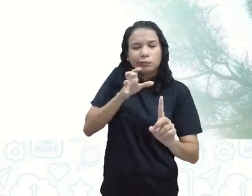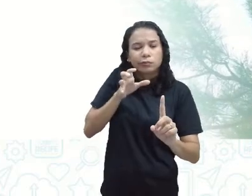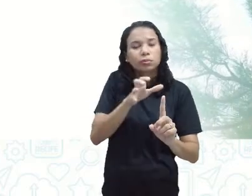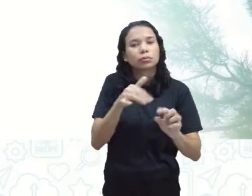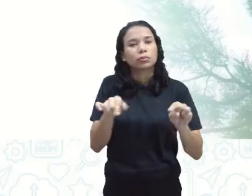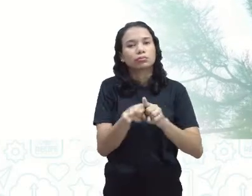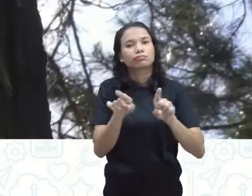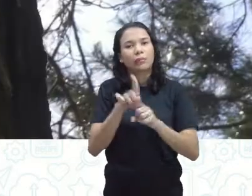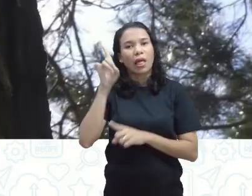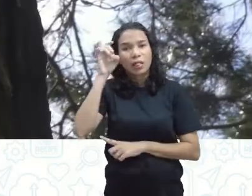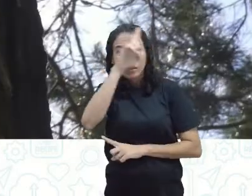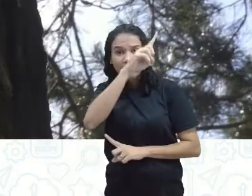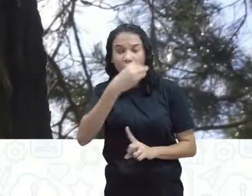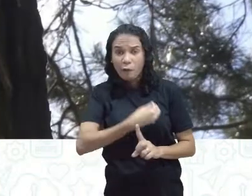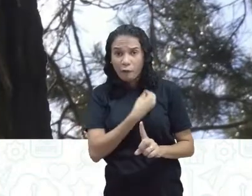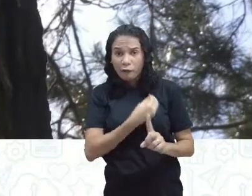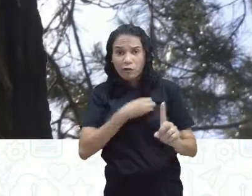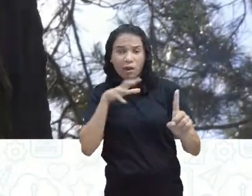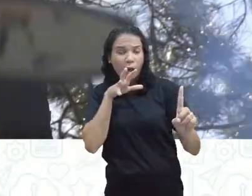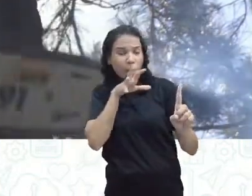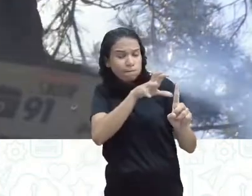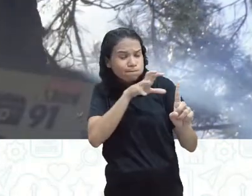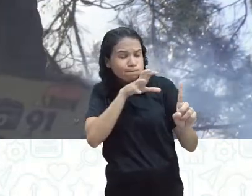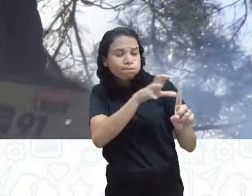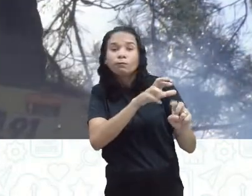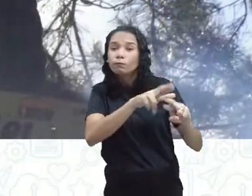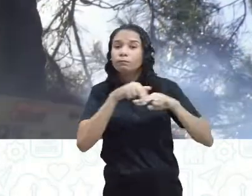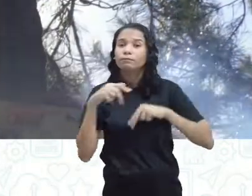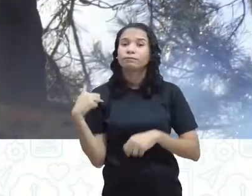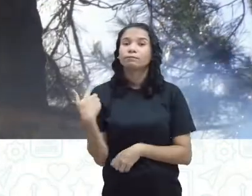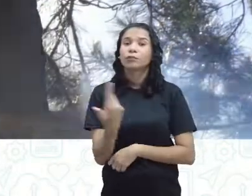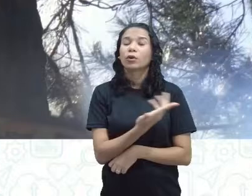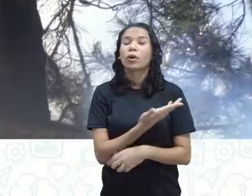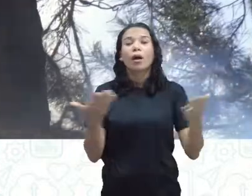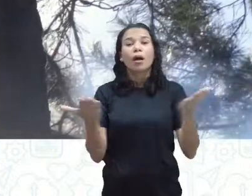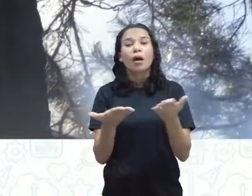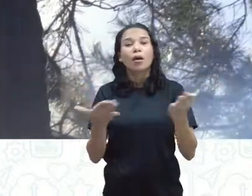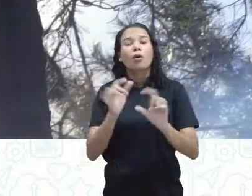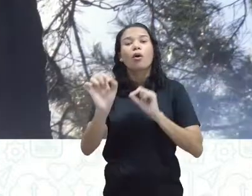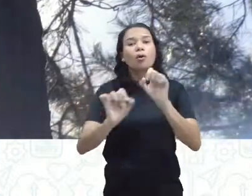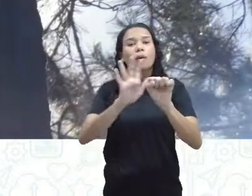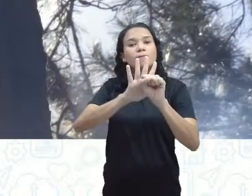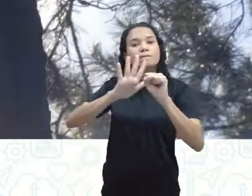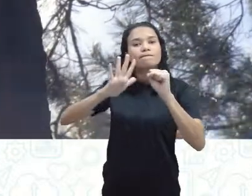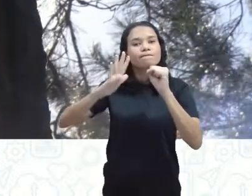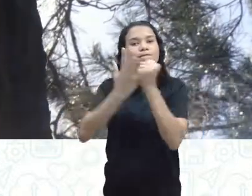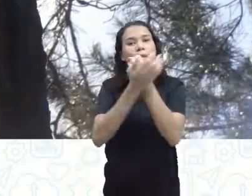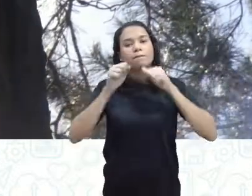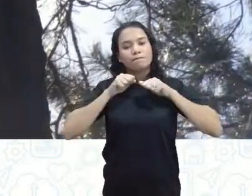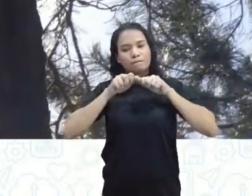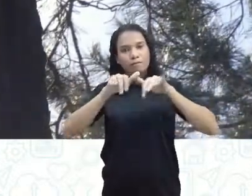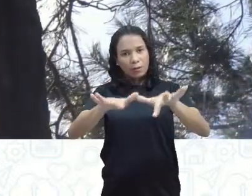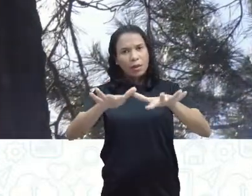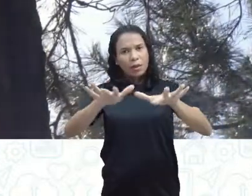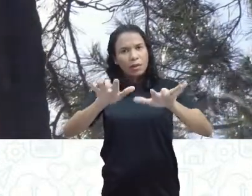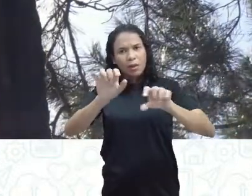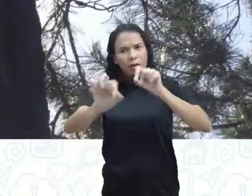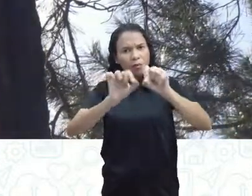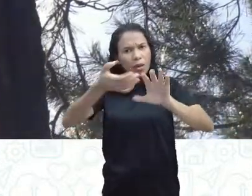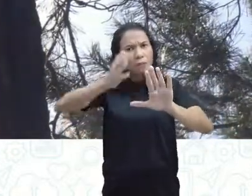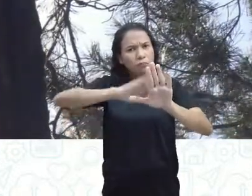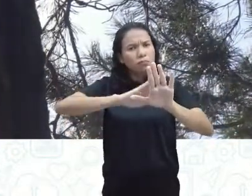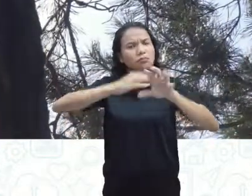nossa sobrevivência dentro desse planeta. A gente vive aí um momento pandêmico, né, que já fala muito